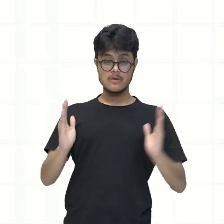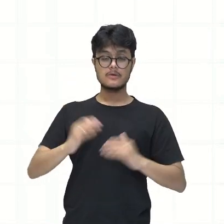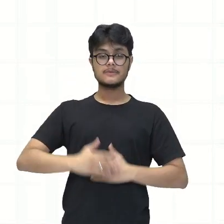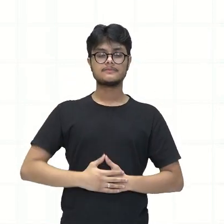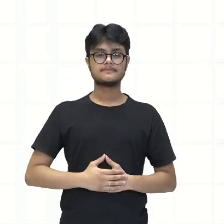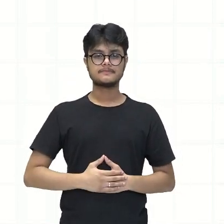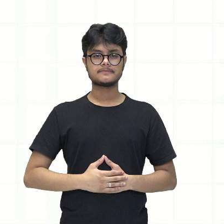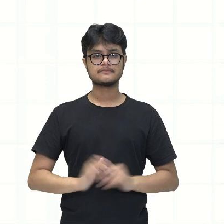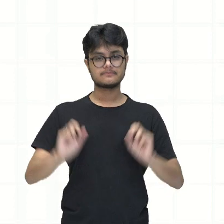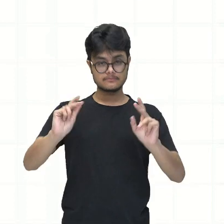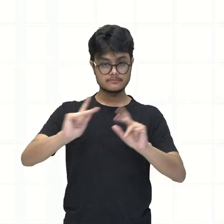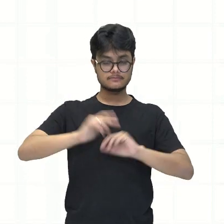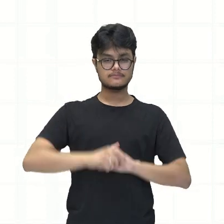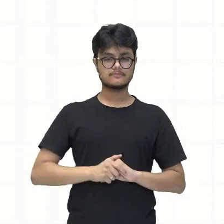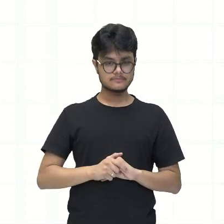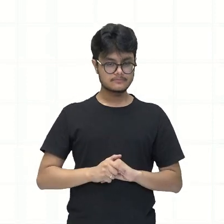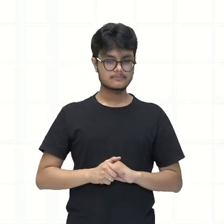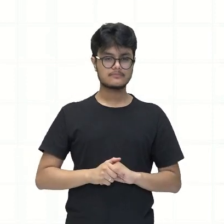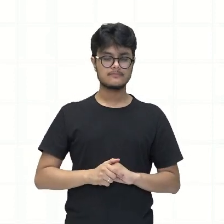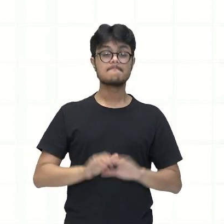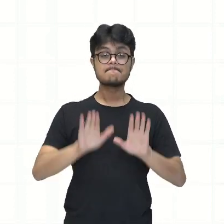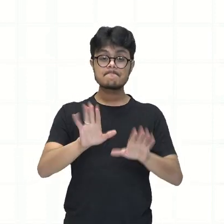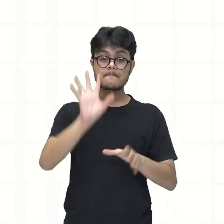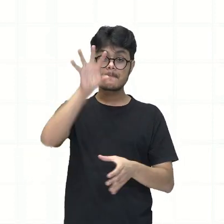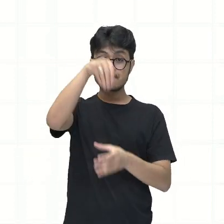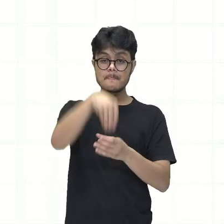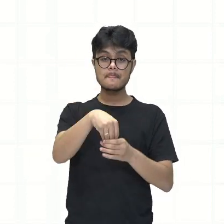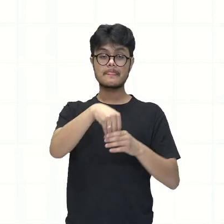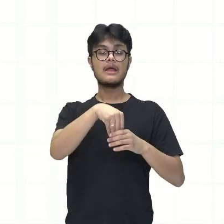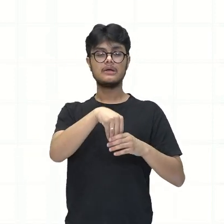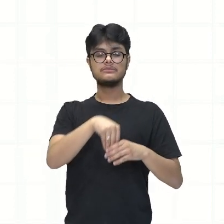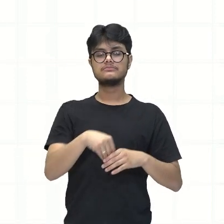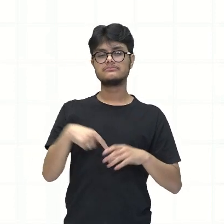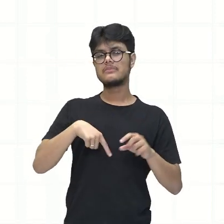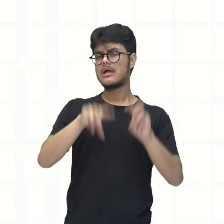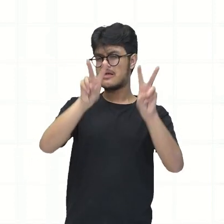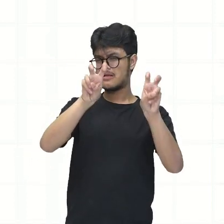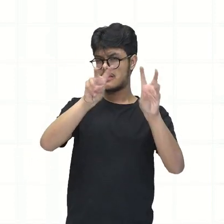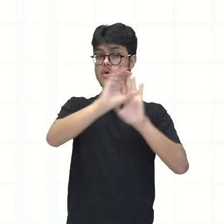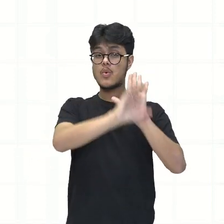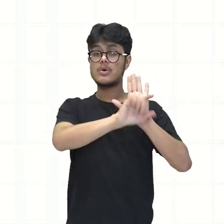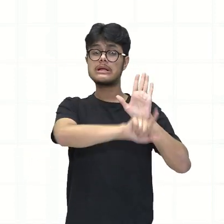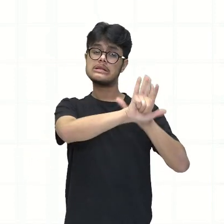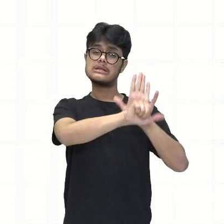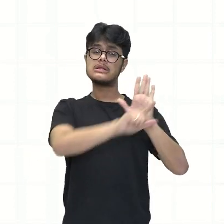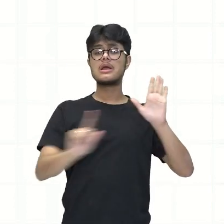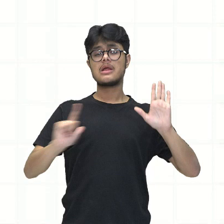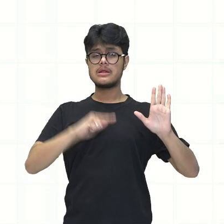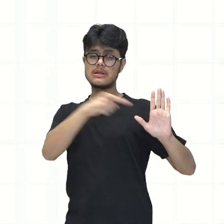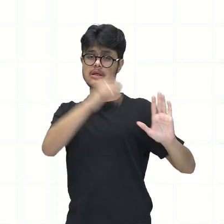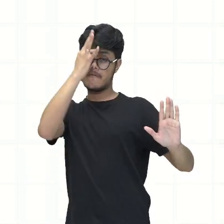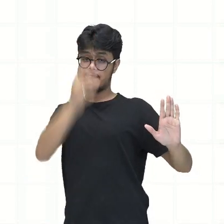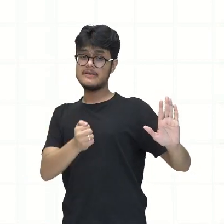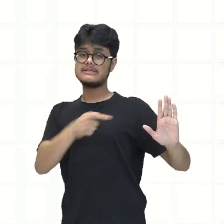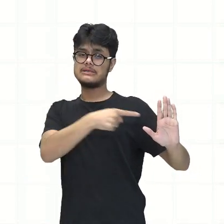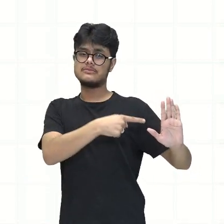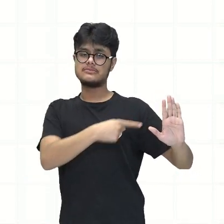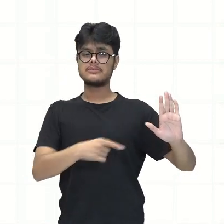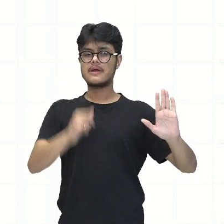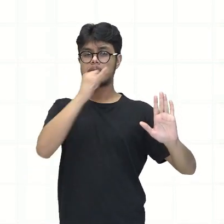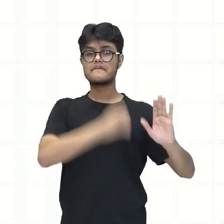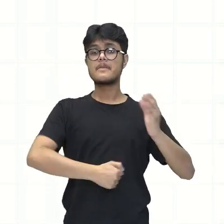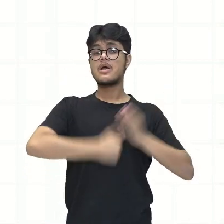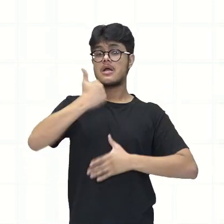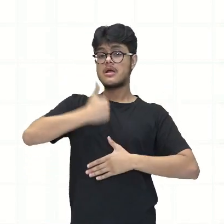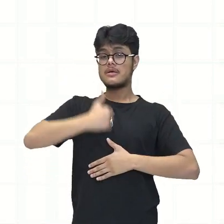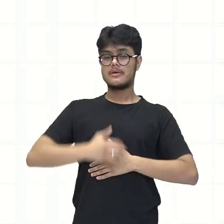dentro dessa área. Dentro da termodinâmica, nós temos as leis da termodinâmica, né? Então, a primeira